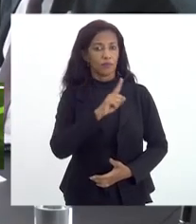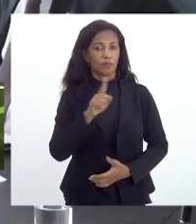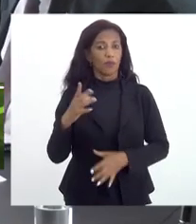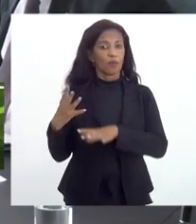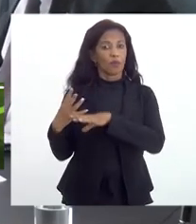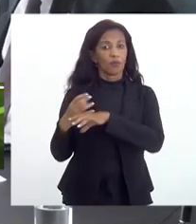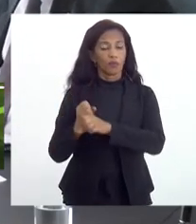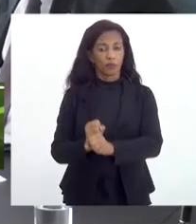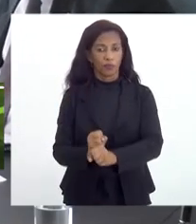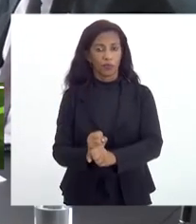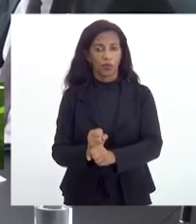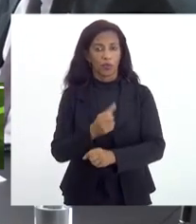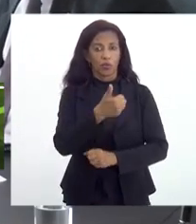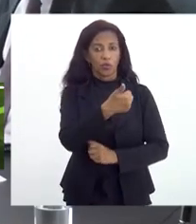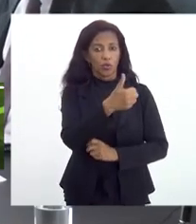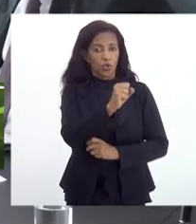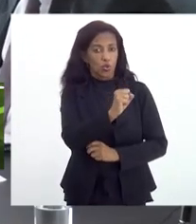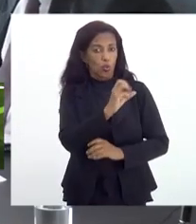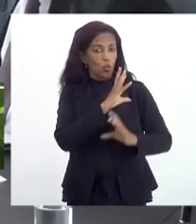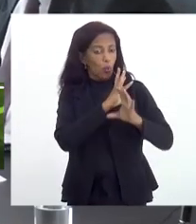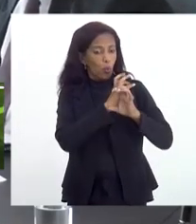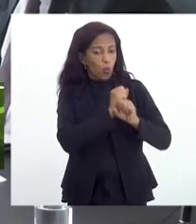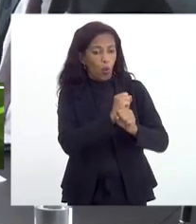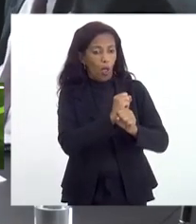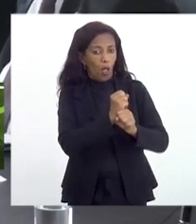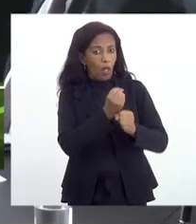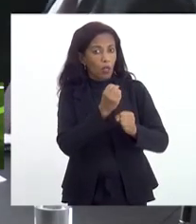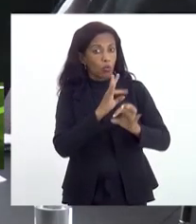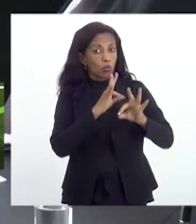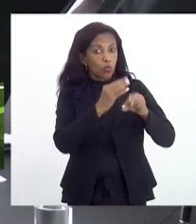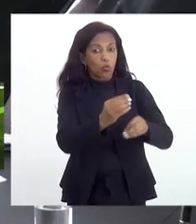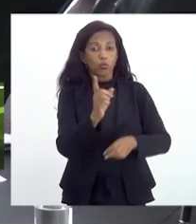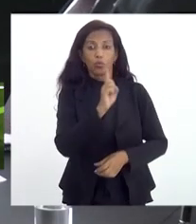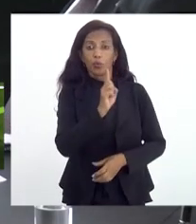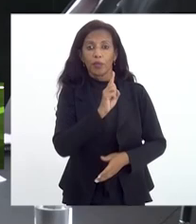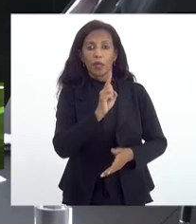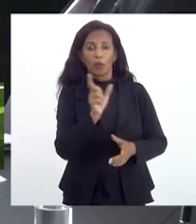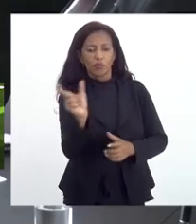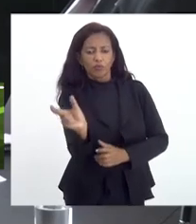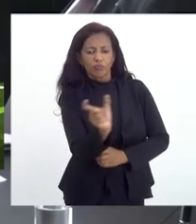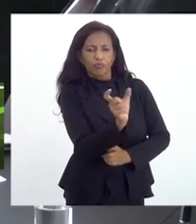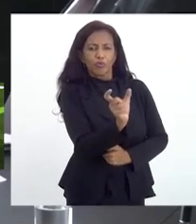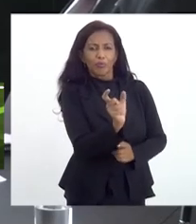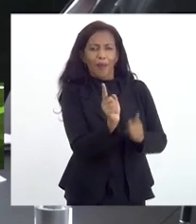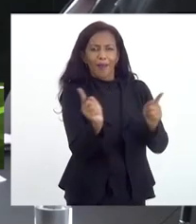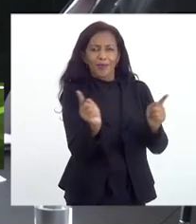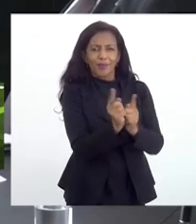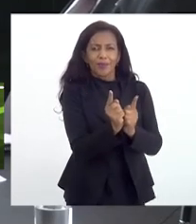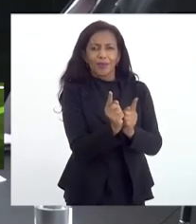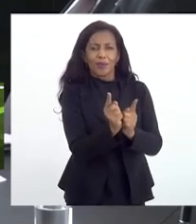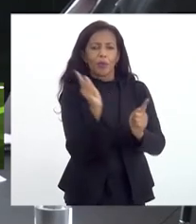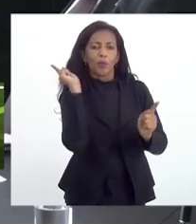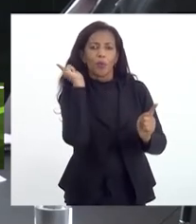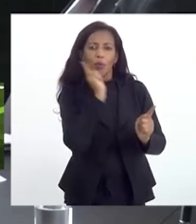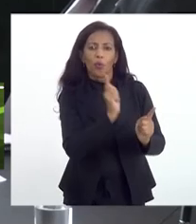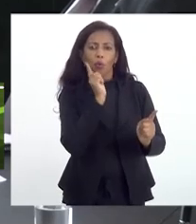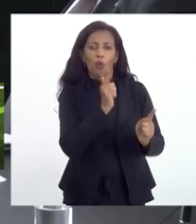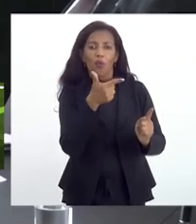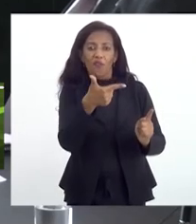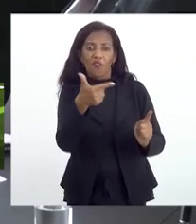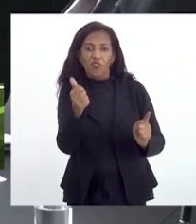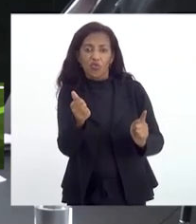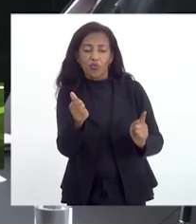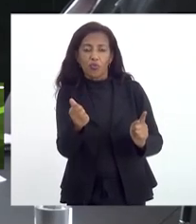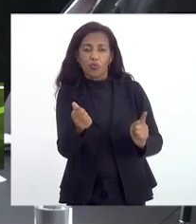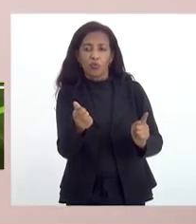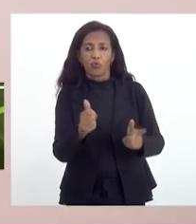o 18 totalmente. A gente deixa um espaço aberto para considerarmos o 21